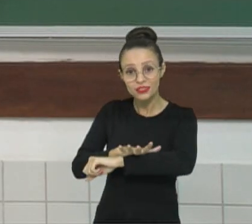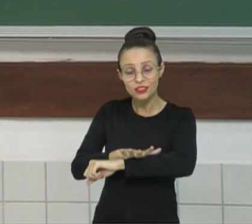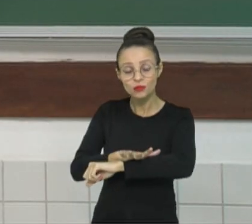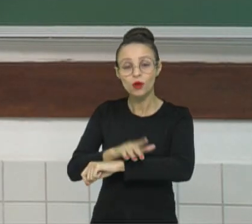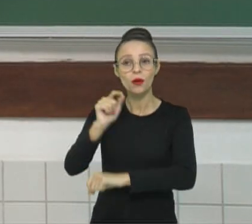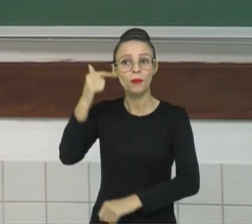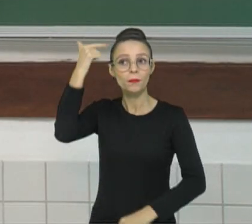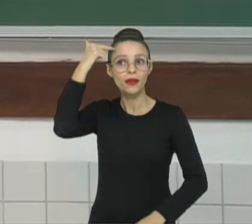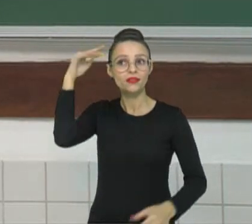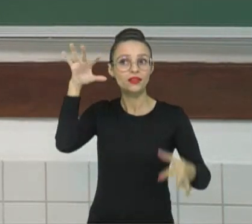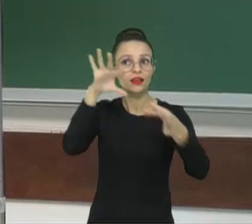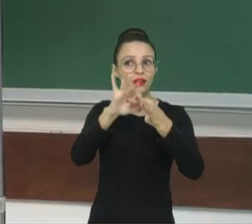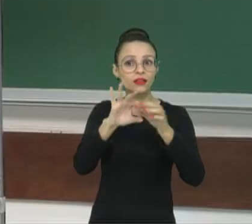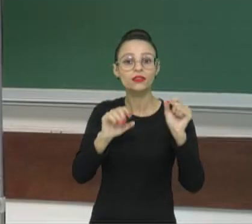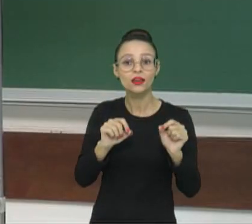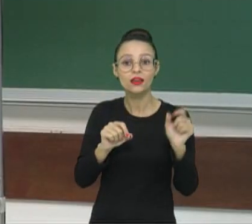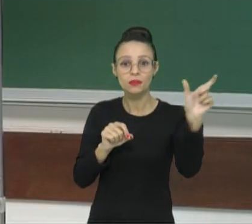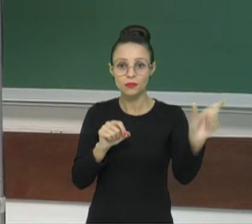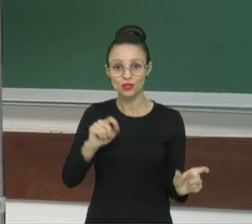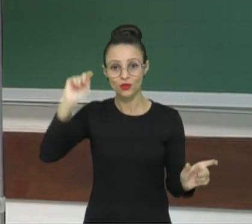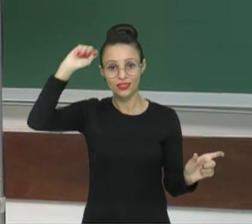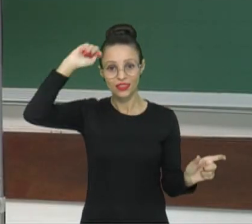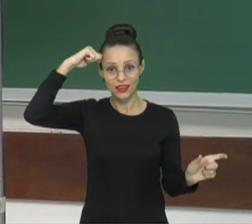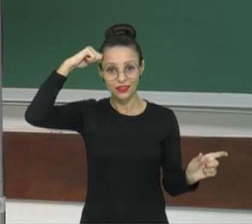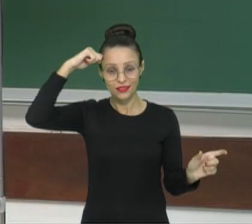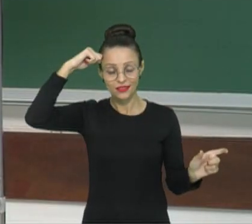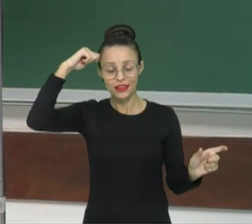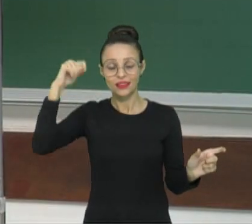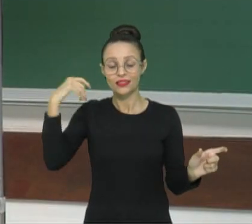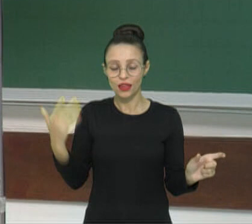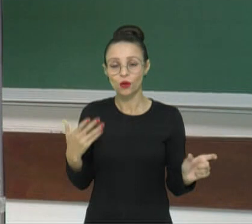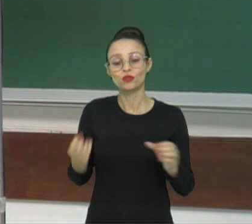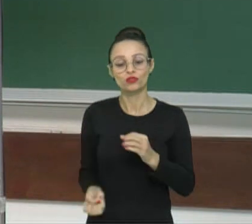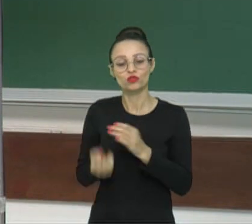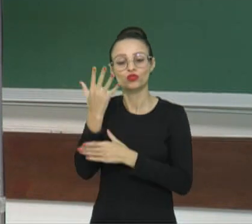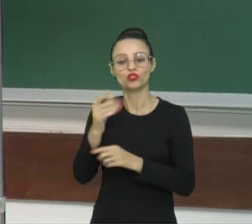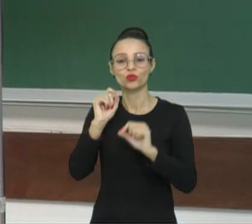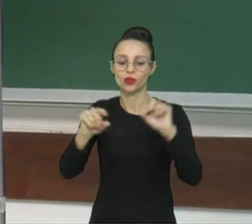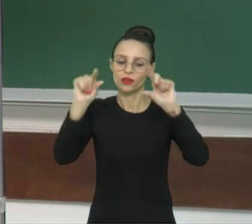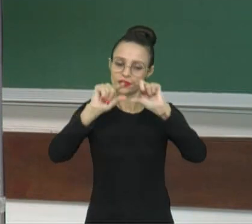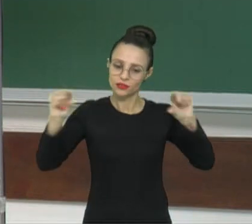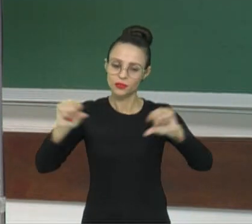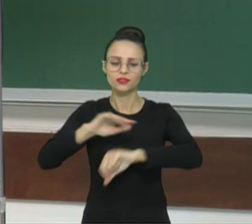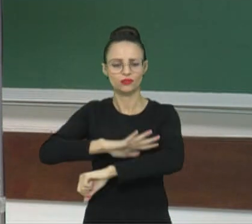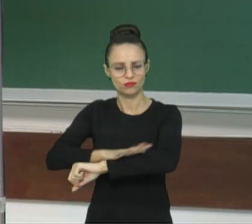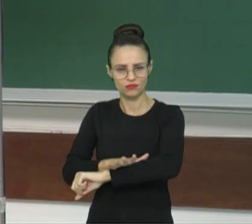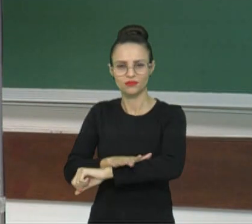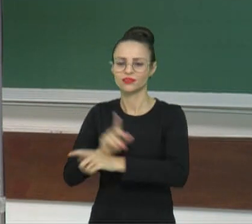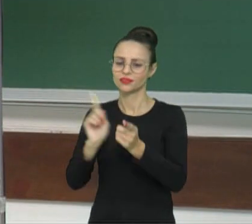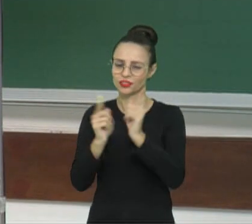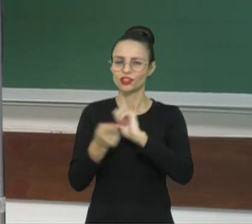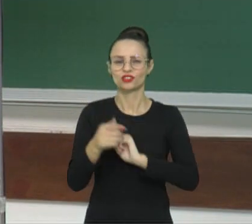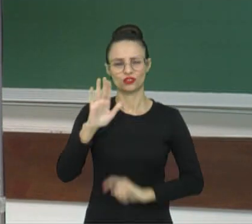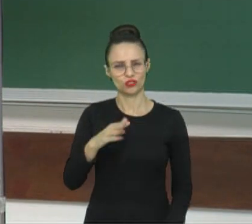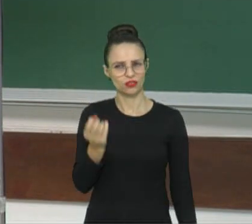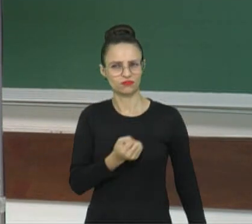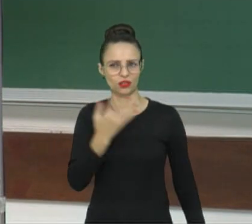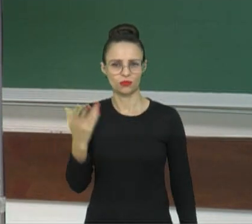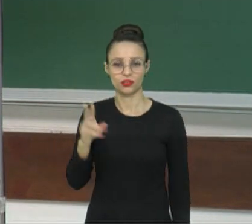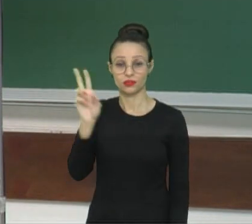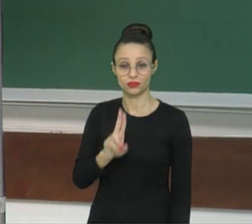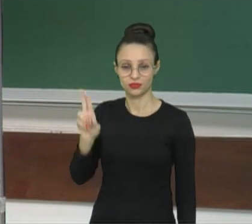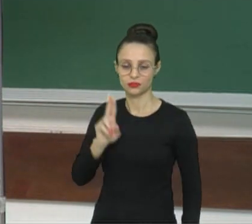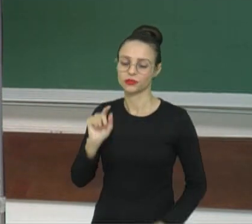você vai pensar em quem? Em pessoas negras. Então, aí surgiu essa expressão que já foi utilizada algumas vezes